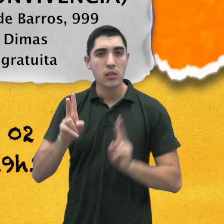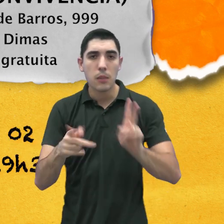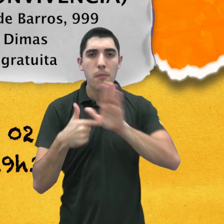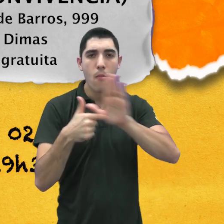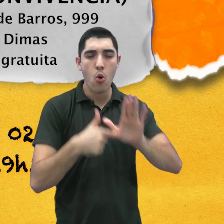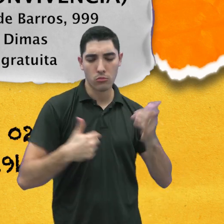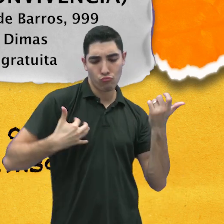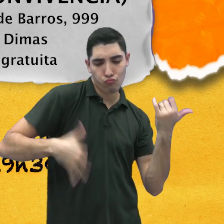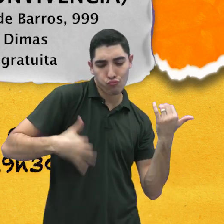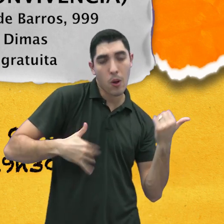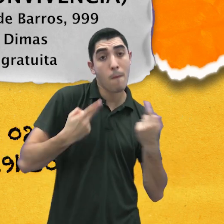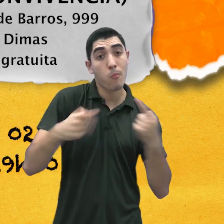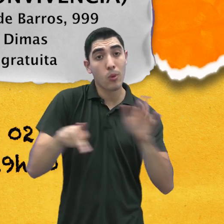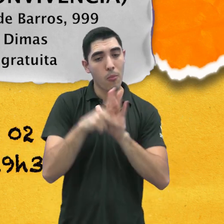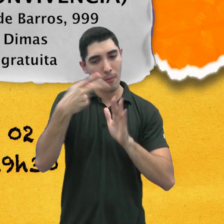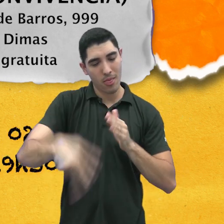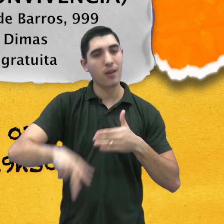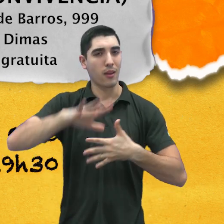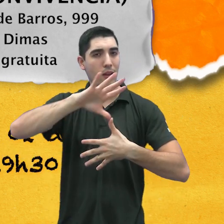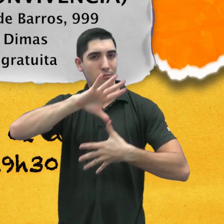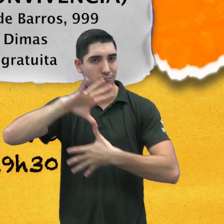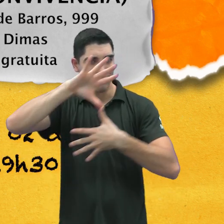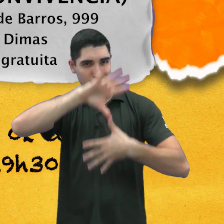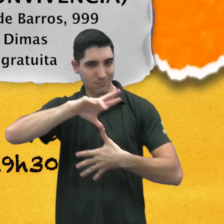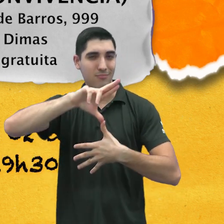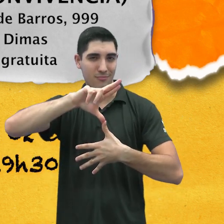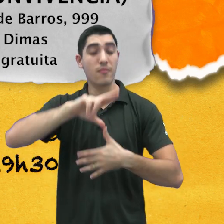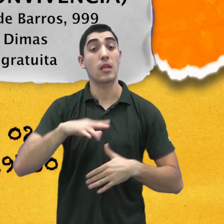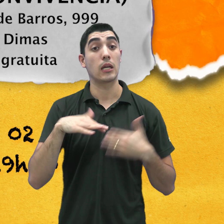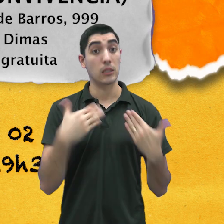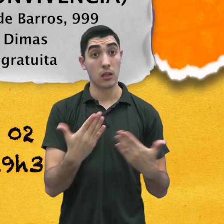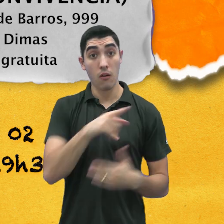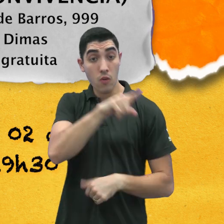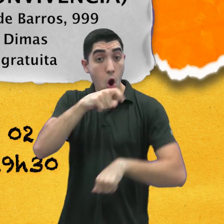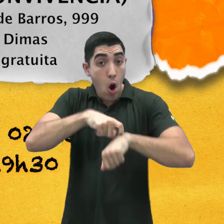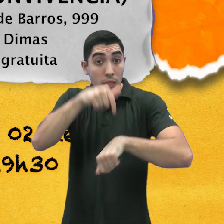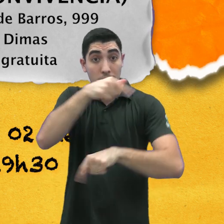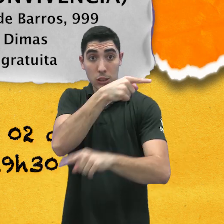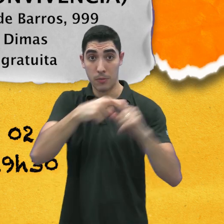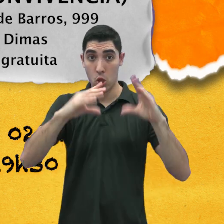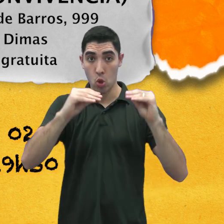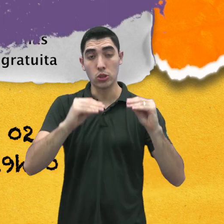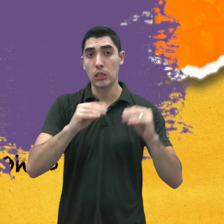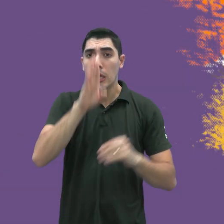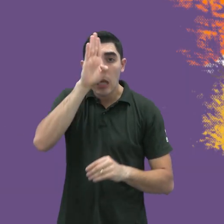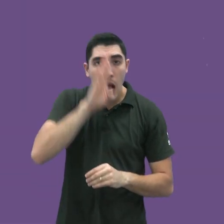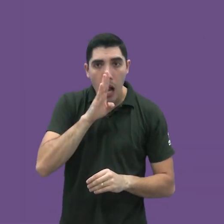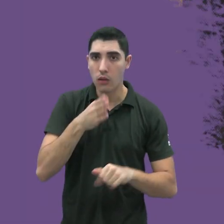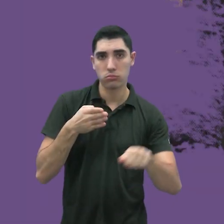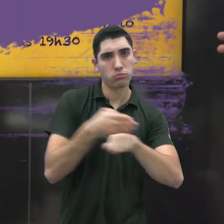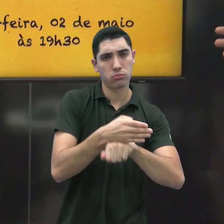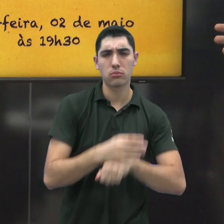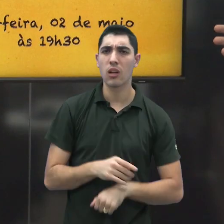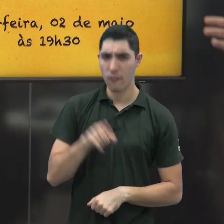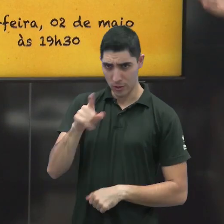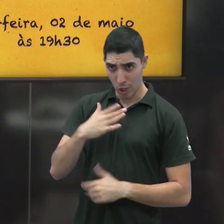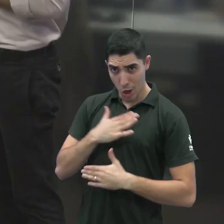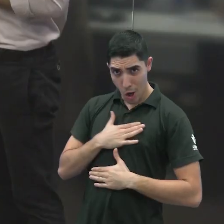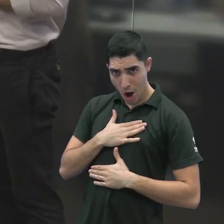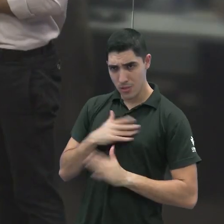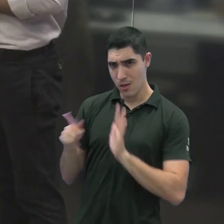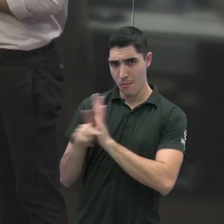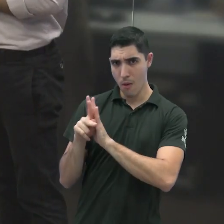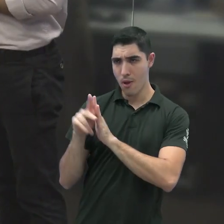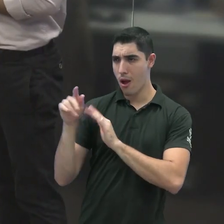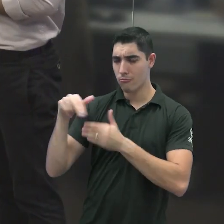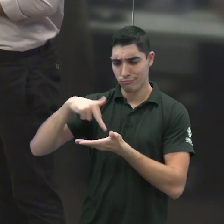os ritmos da América Latina. Então o show começa às 7h30 da noite e também não paga nada para entrar, só chegar por lá. E eu quero saber, Luísa, você gosta